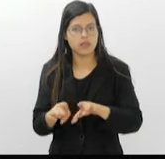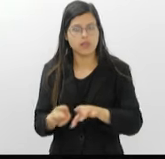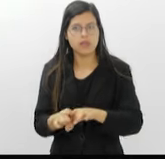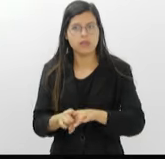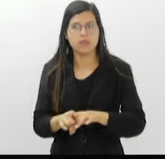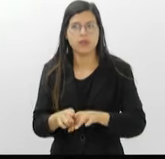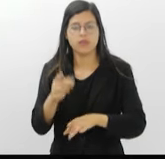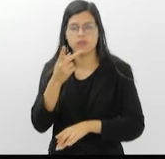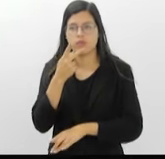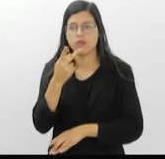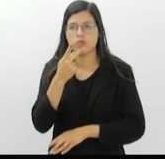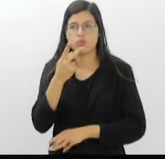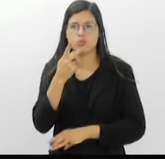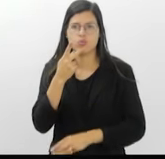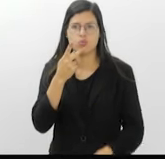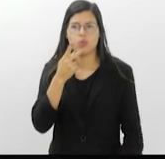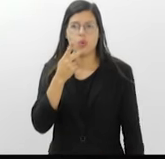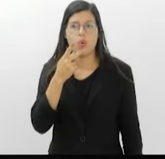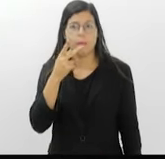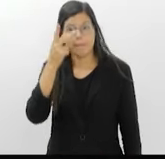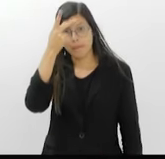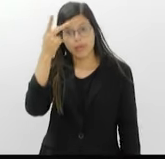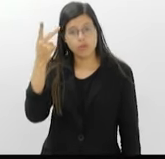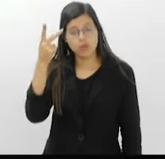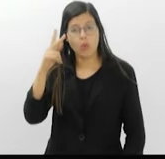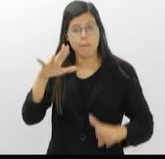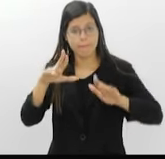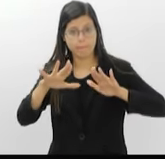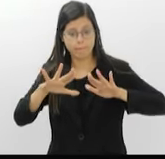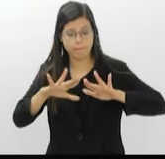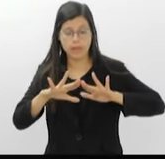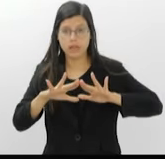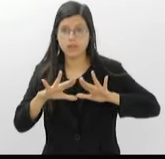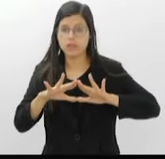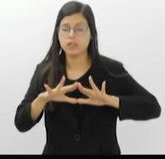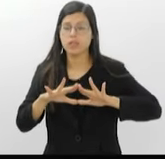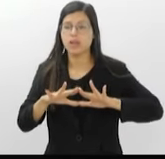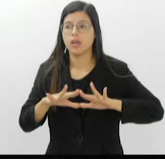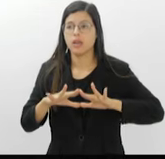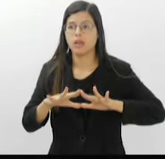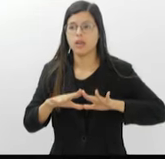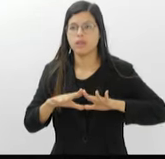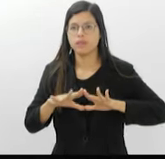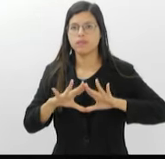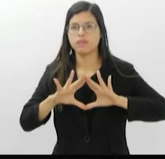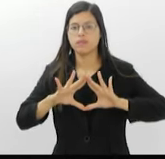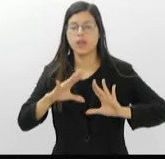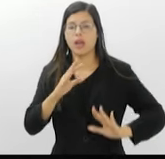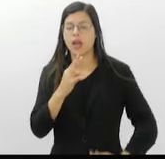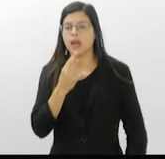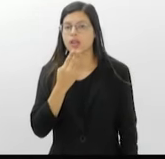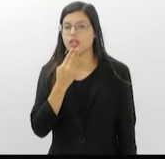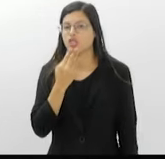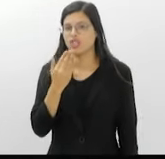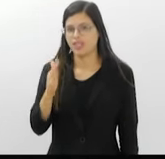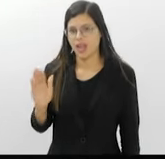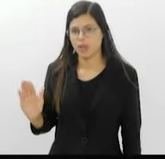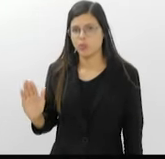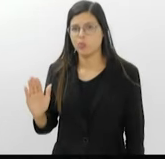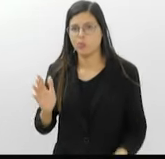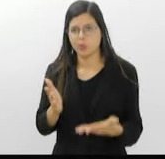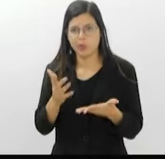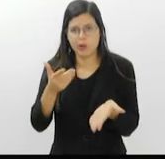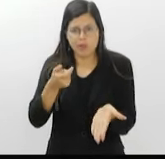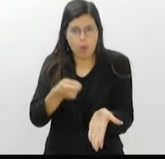aqui milicianos candidatos que querem impor as suas candidaturas à